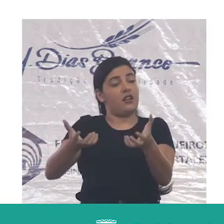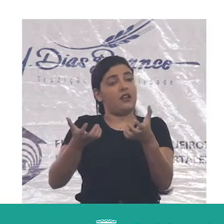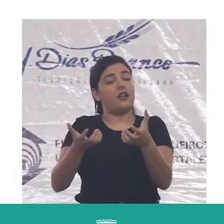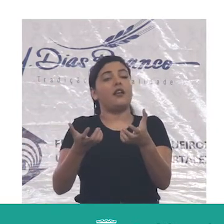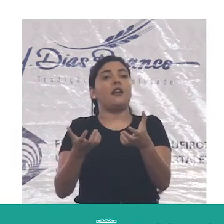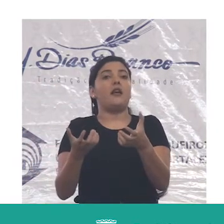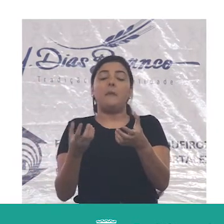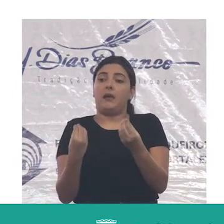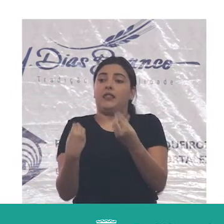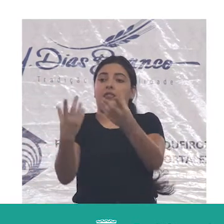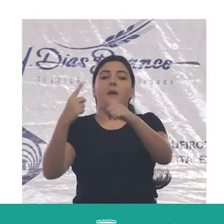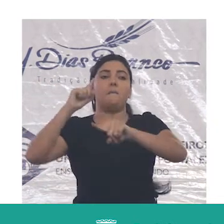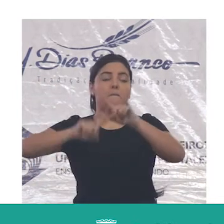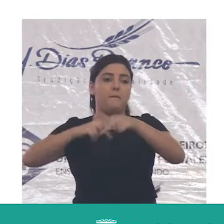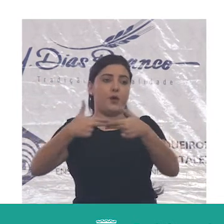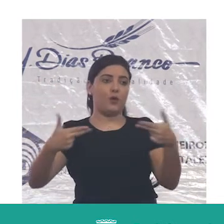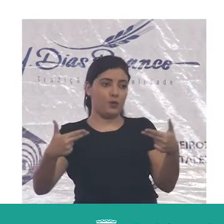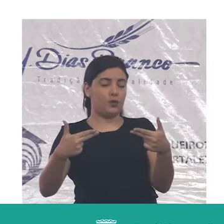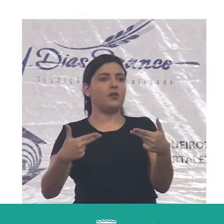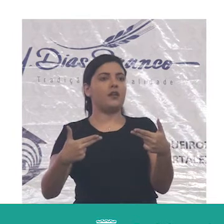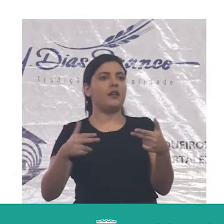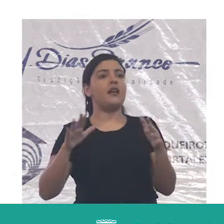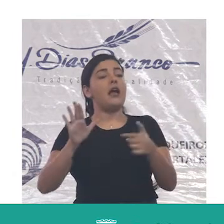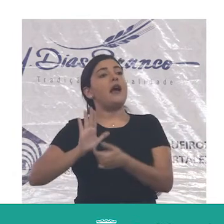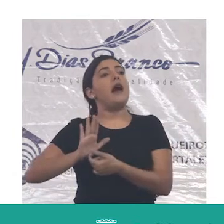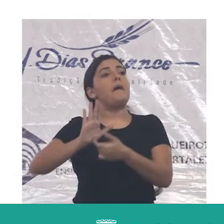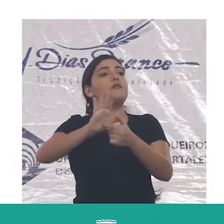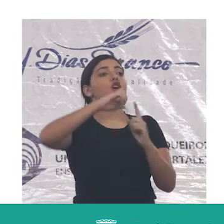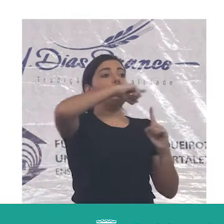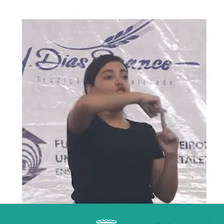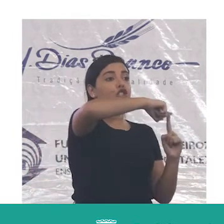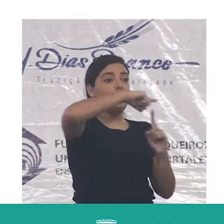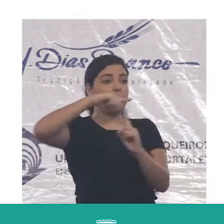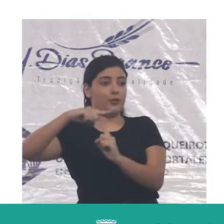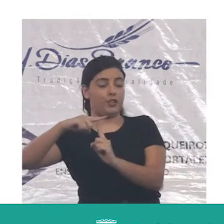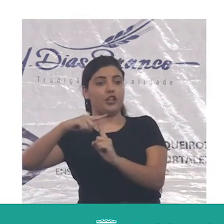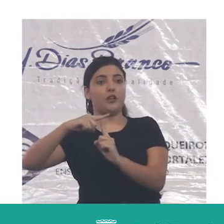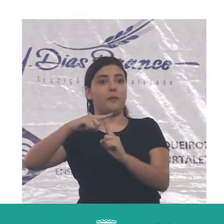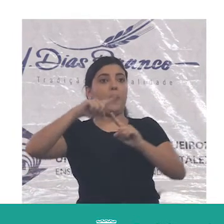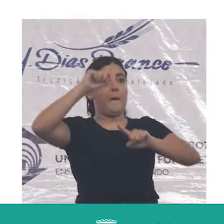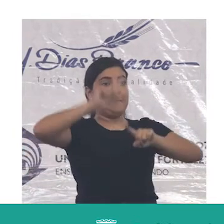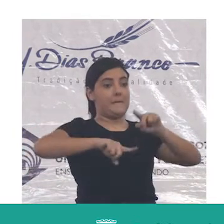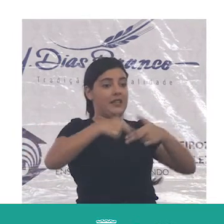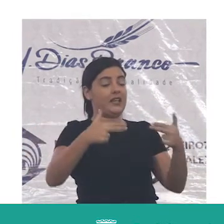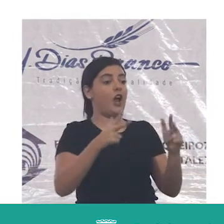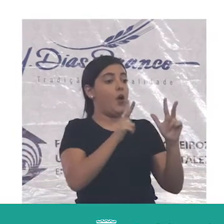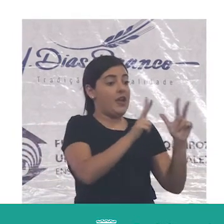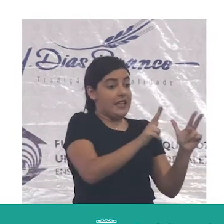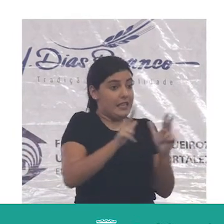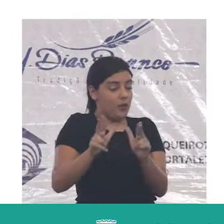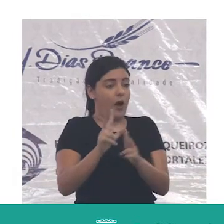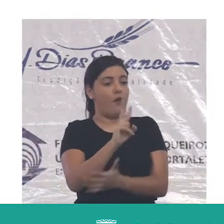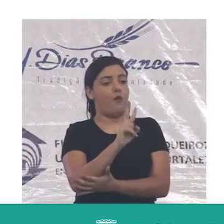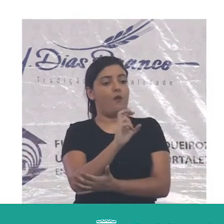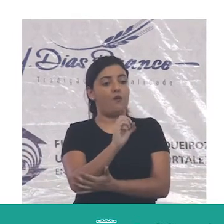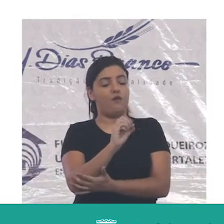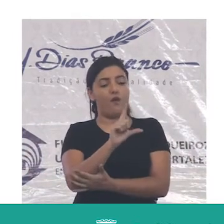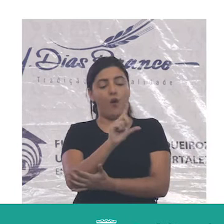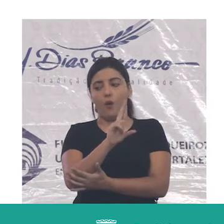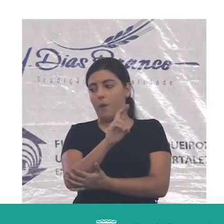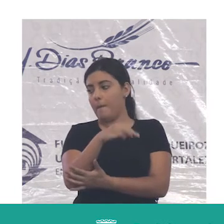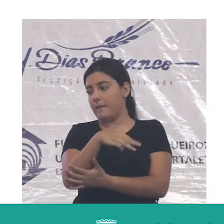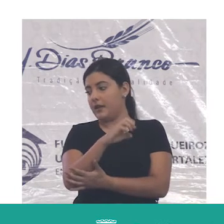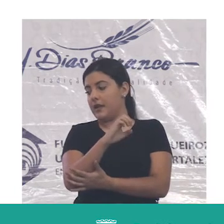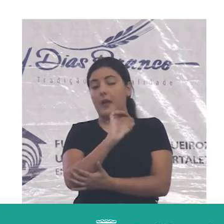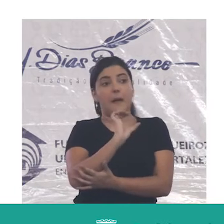para seu produto. Foram apresentados 2 tipos de embalagem com volumes iguais. Tem 2 embalagens.